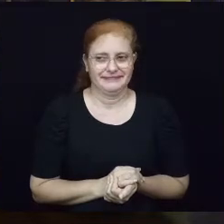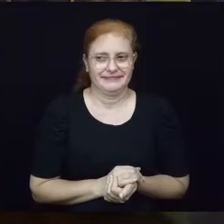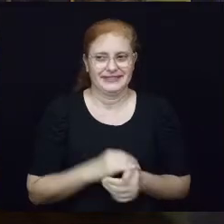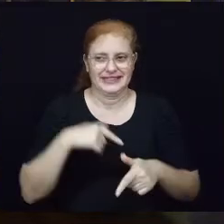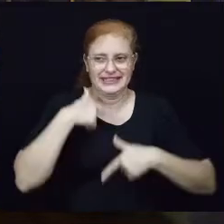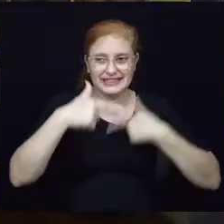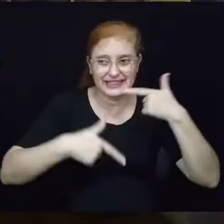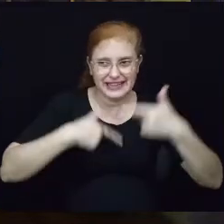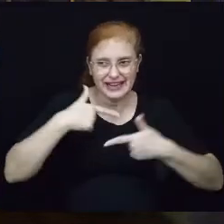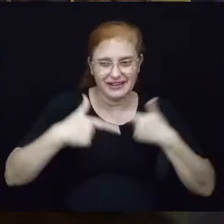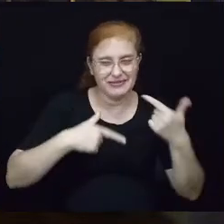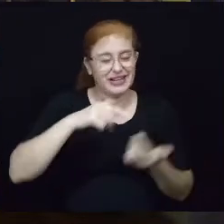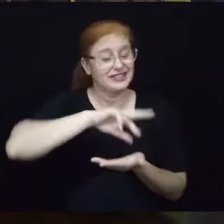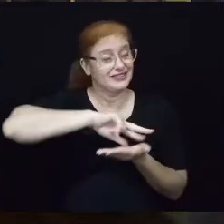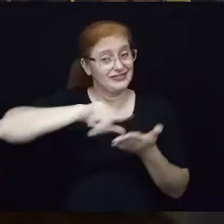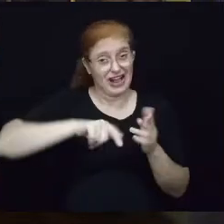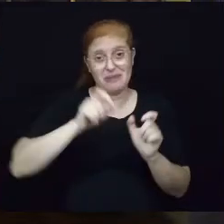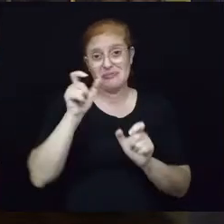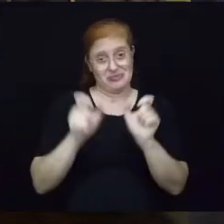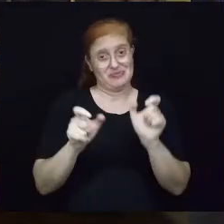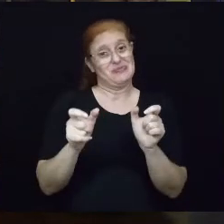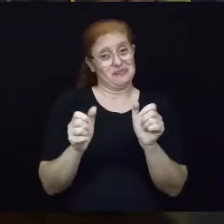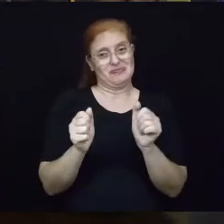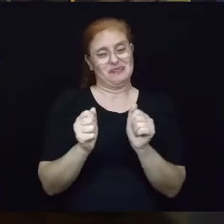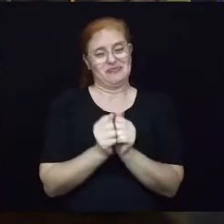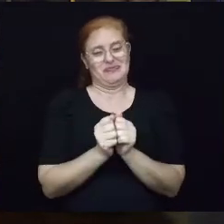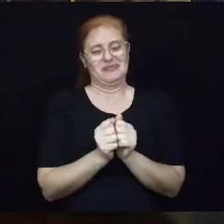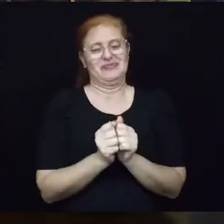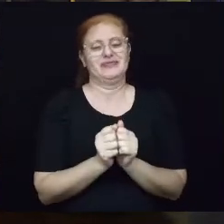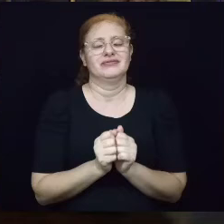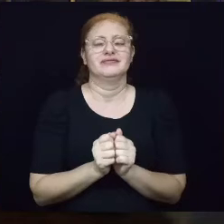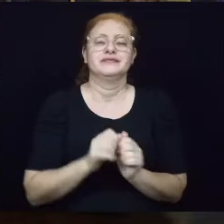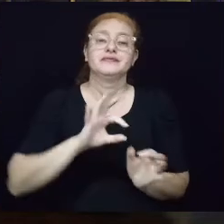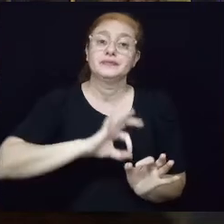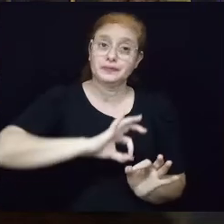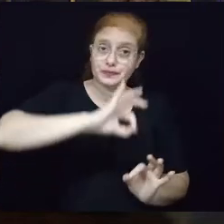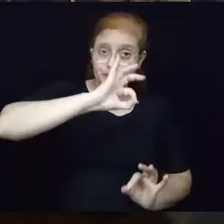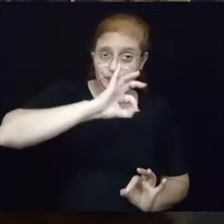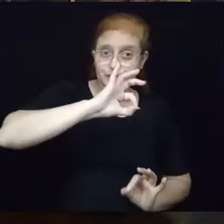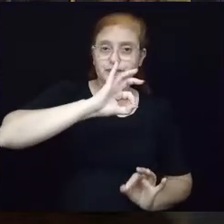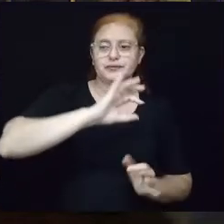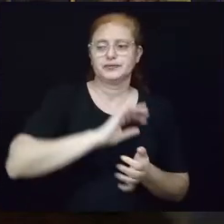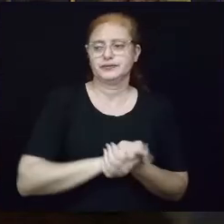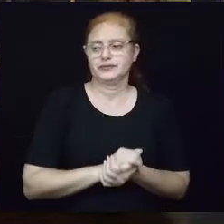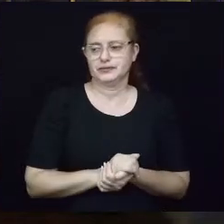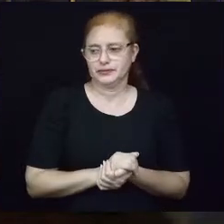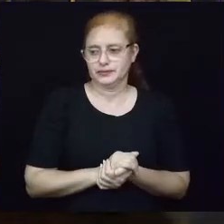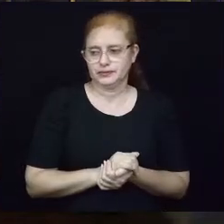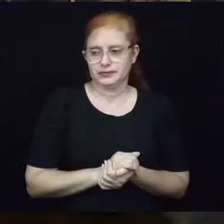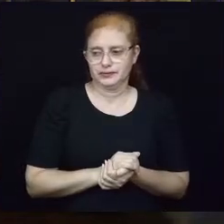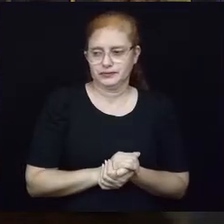Um trabalho a muitas mãos, né? A altura